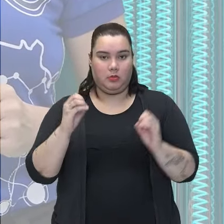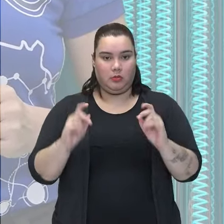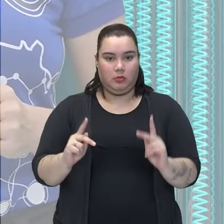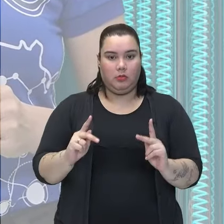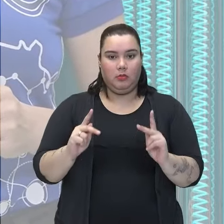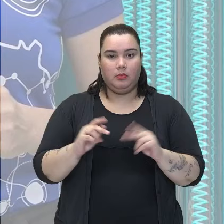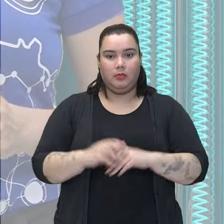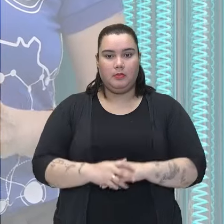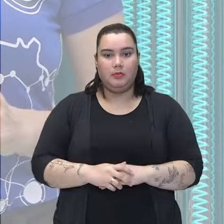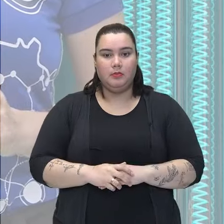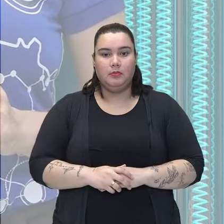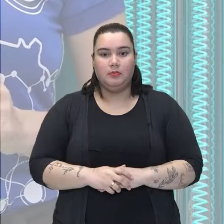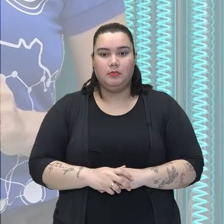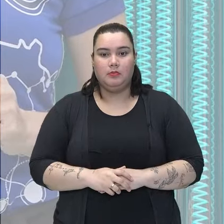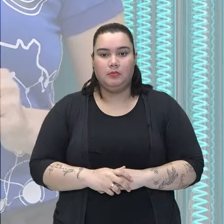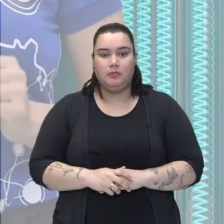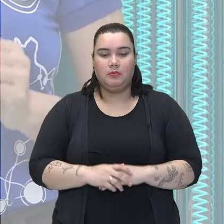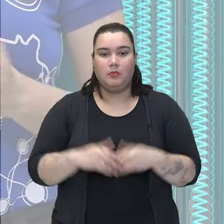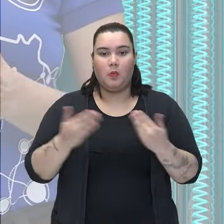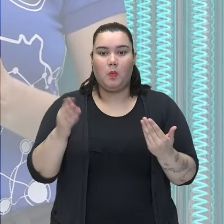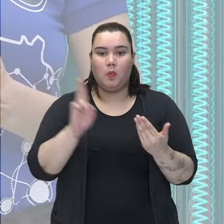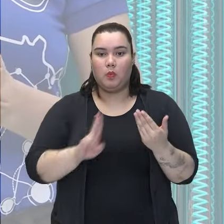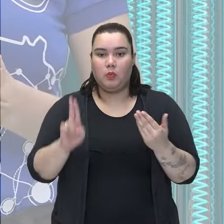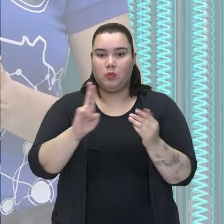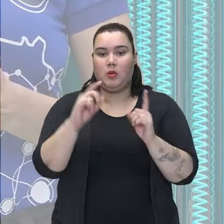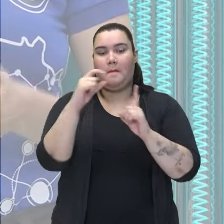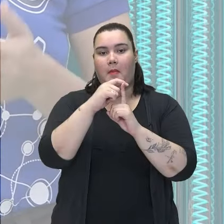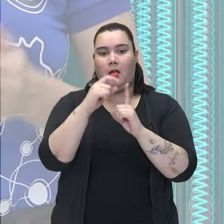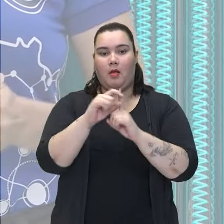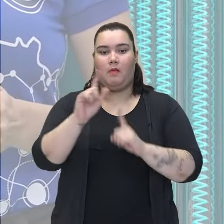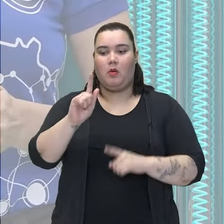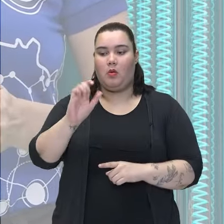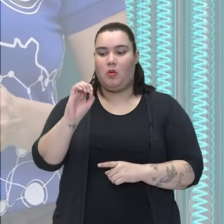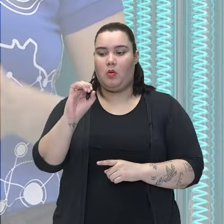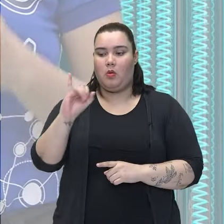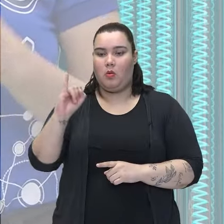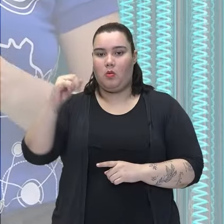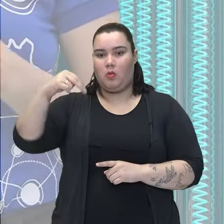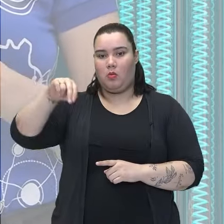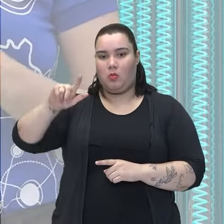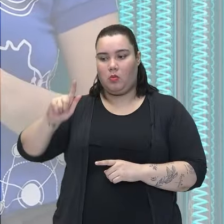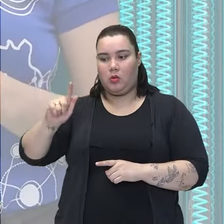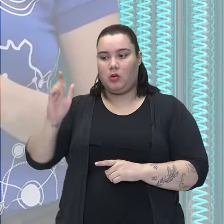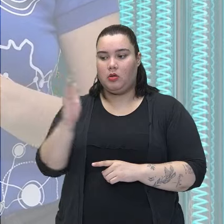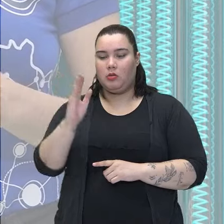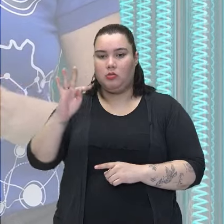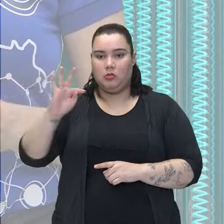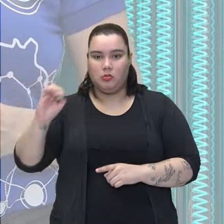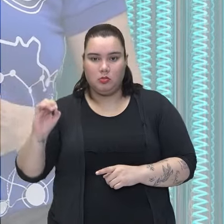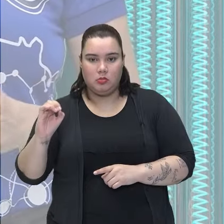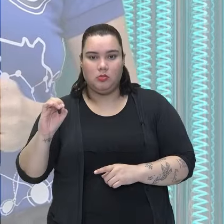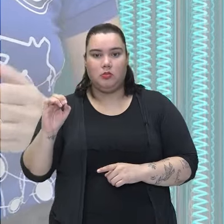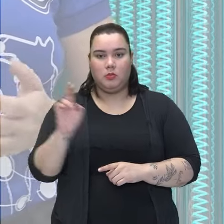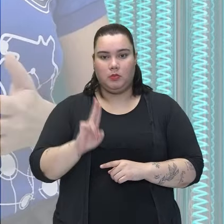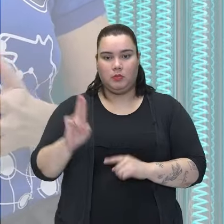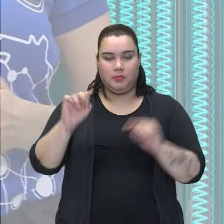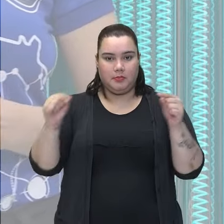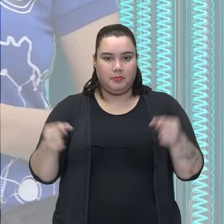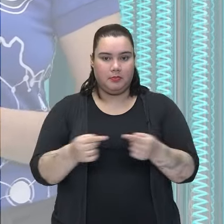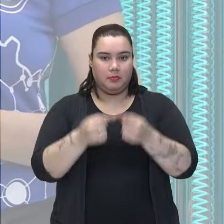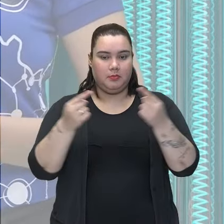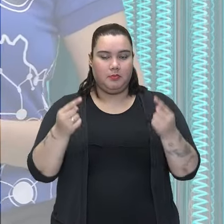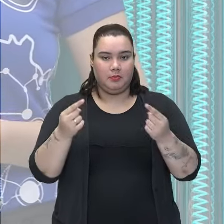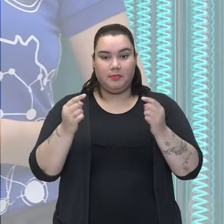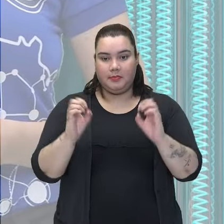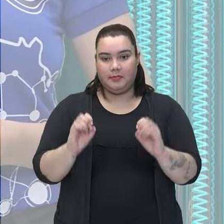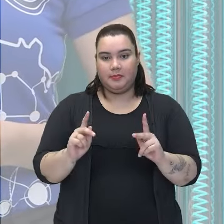tipo de futuro que a gente utiliza? Com o going to. Então, está perto? Algo que você sabe que vai acontecer? Então, você utiliza